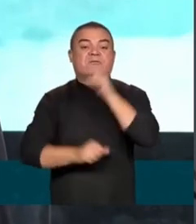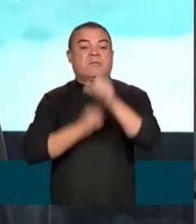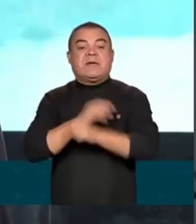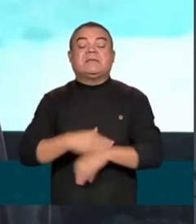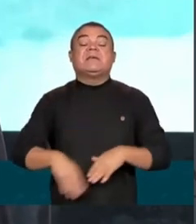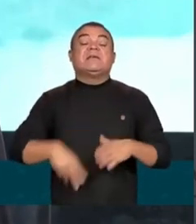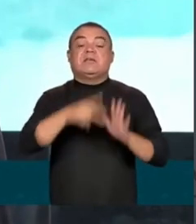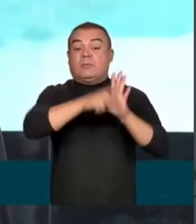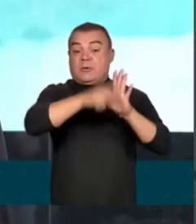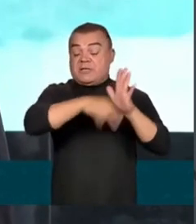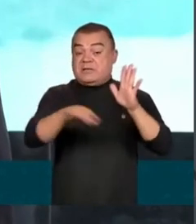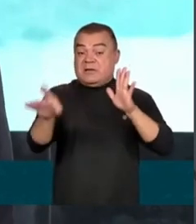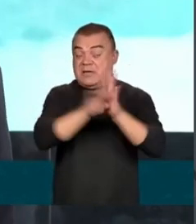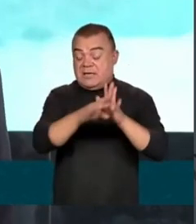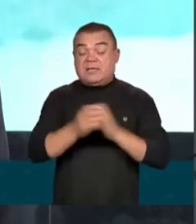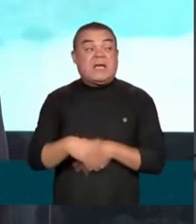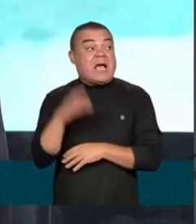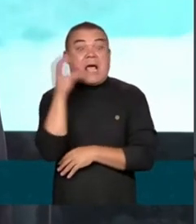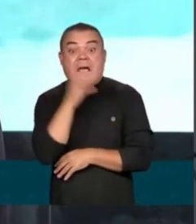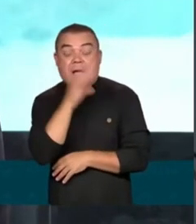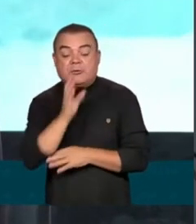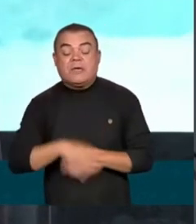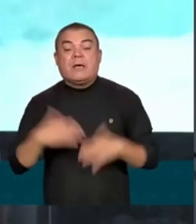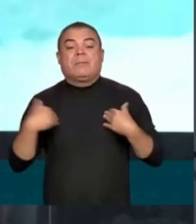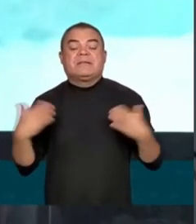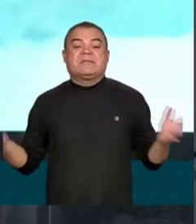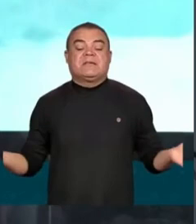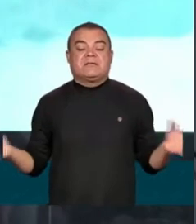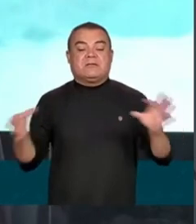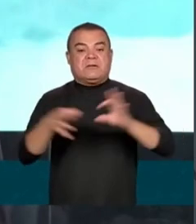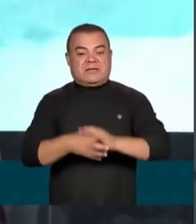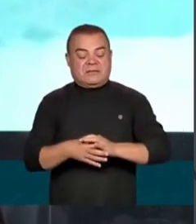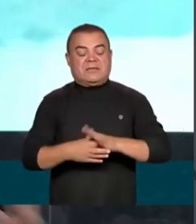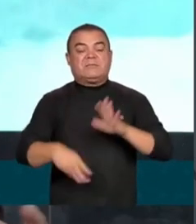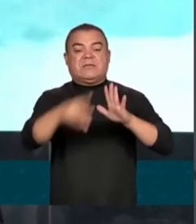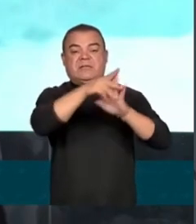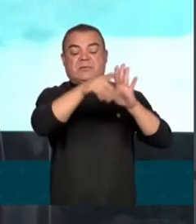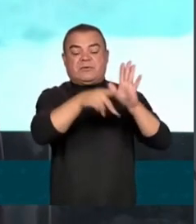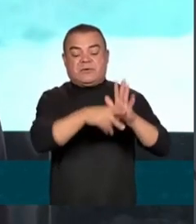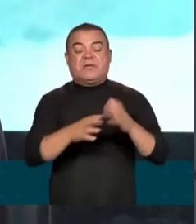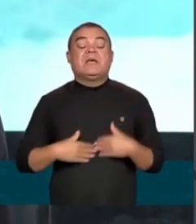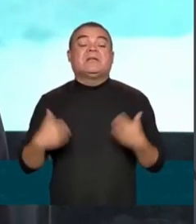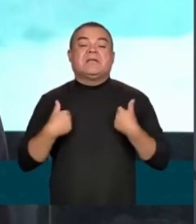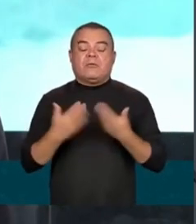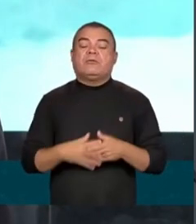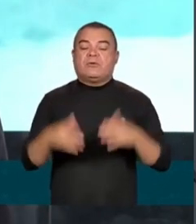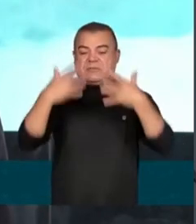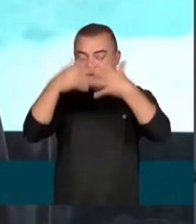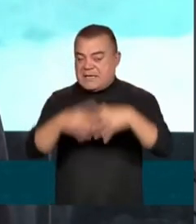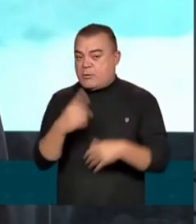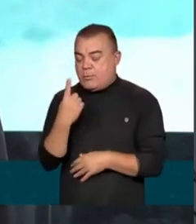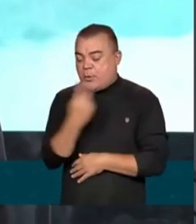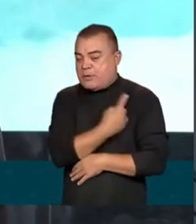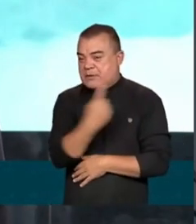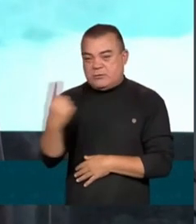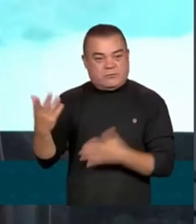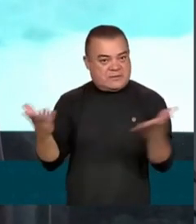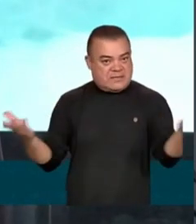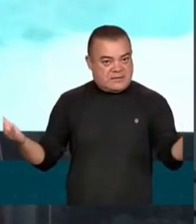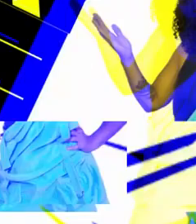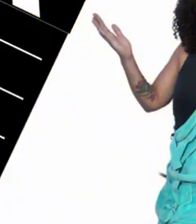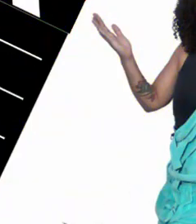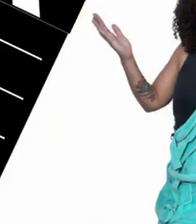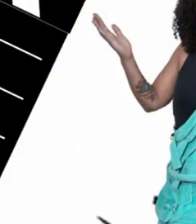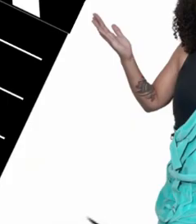em projetos de lei de urgência e emergência para ser inclusive Emendadas Então vou explicar um pouco para cada um cada uma de vocês